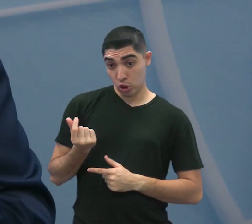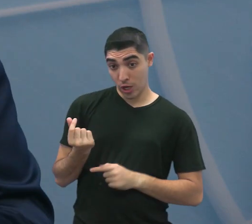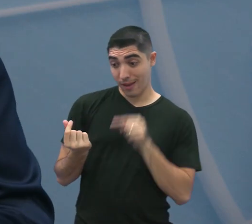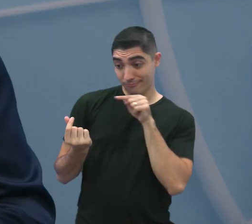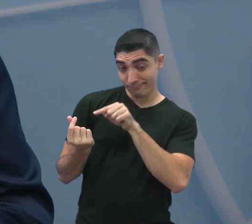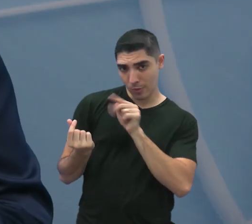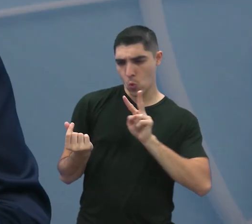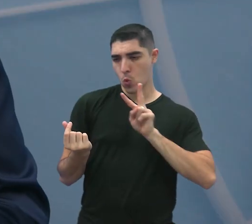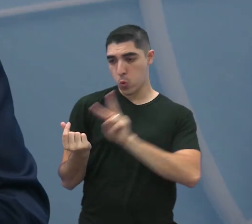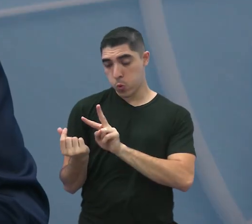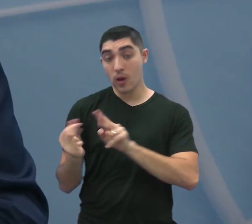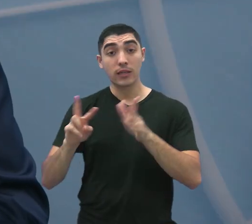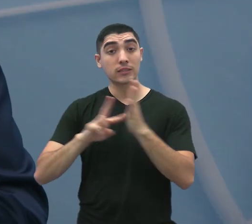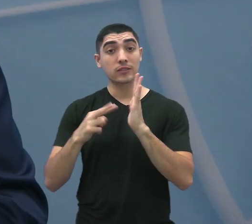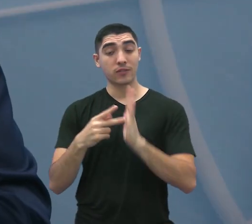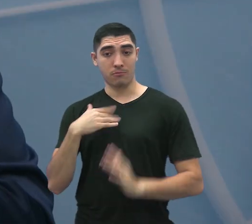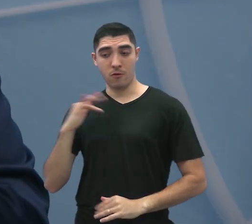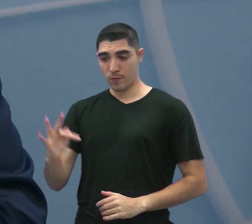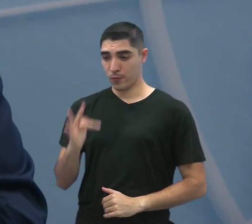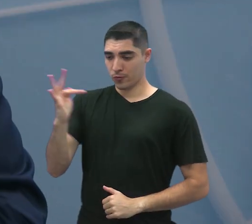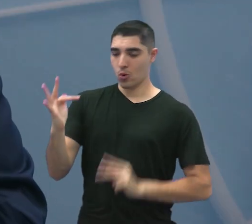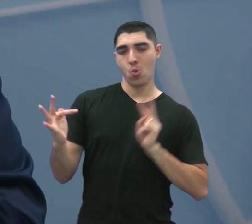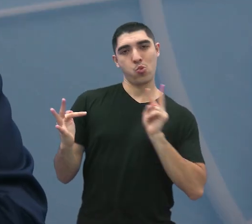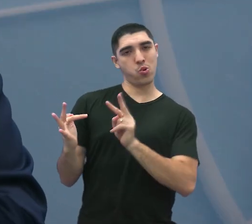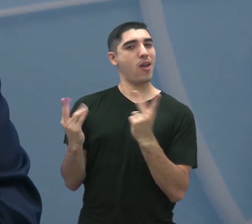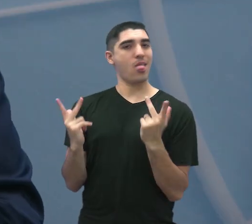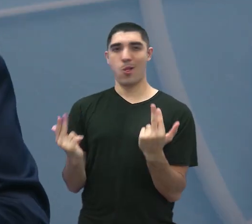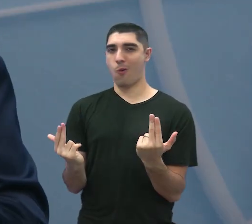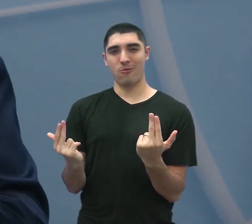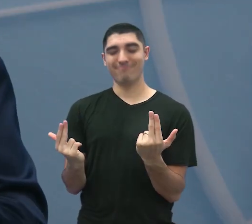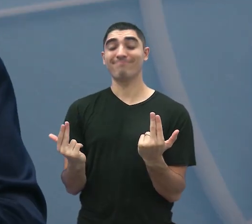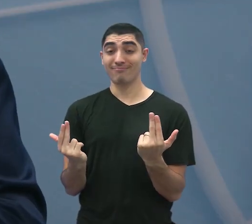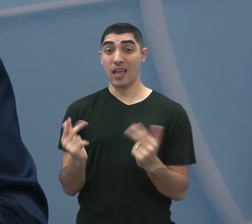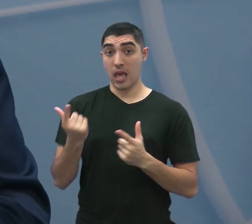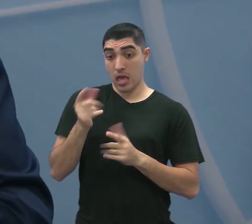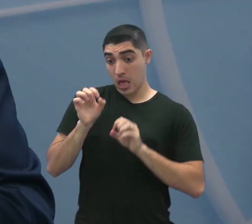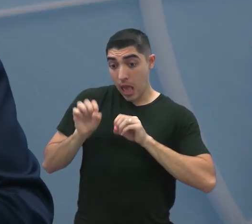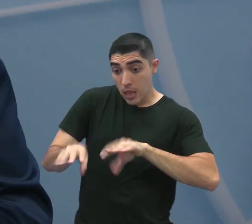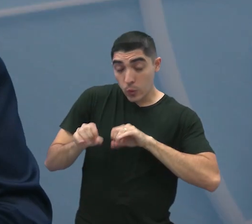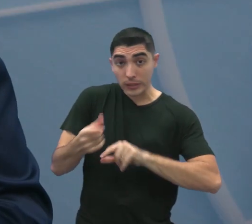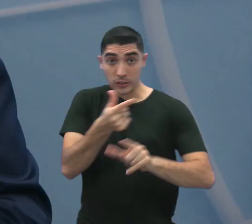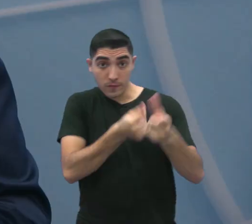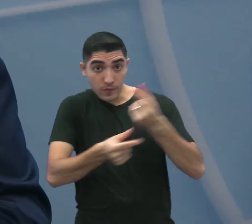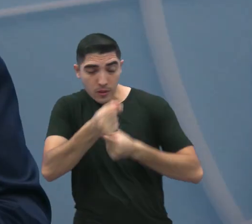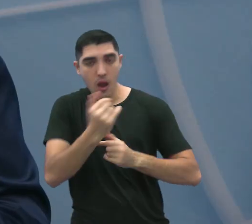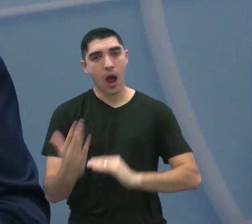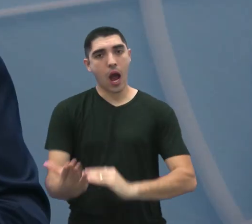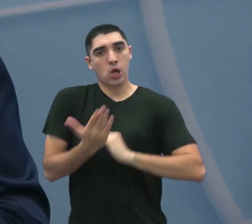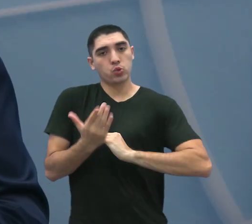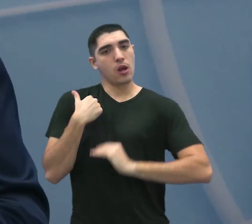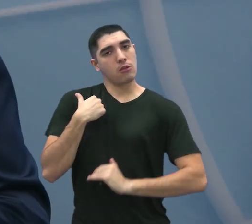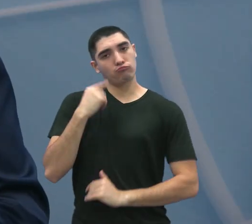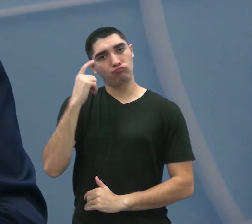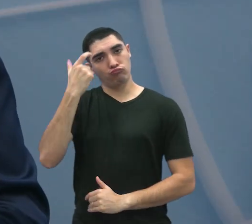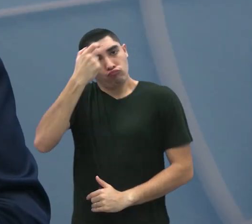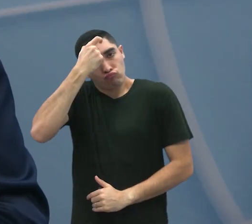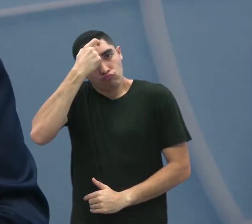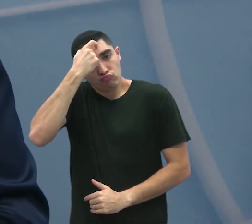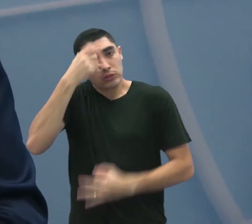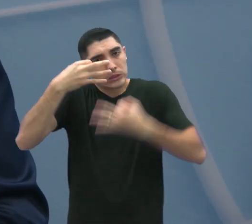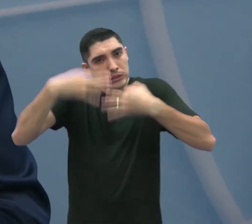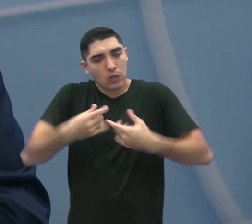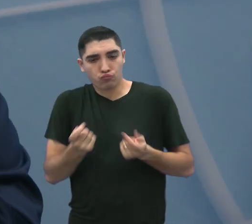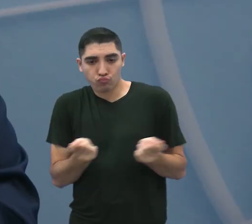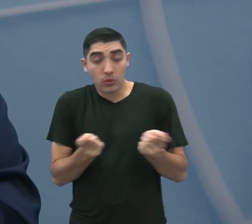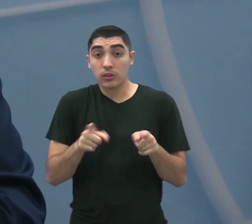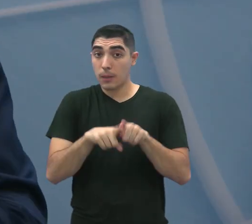seu dinheiro é cuidar do seu futuro. A educação financeira ajuda a fazer escolhas mais